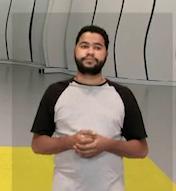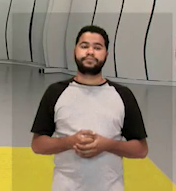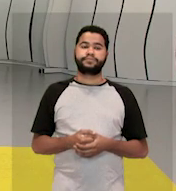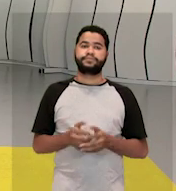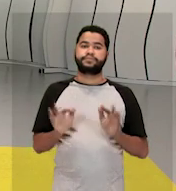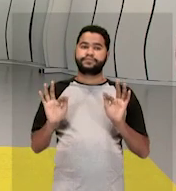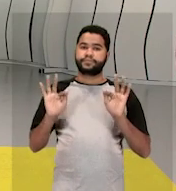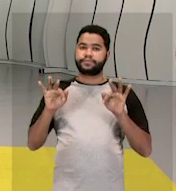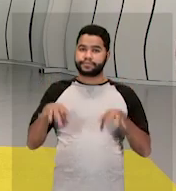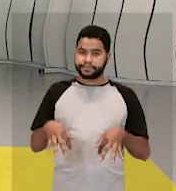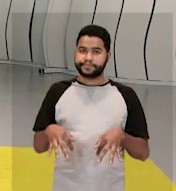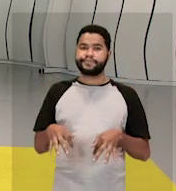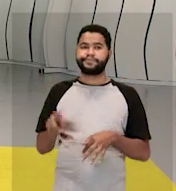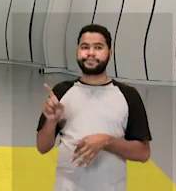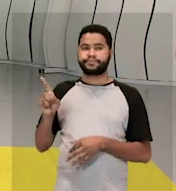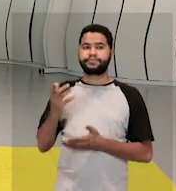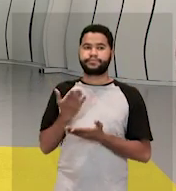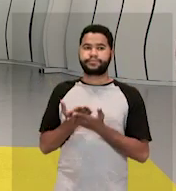finalizando,